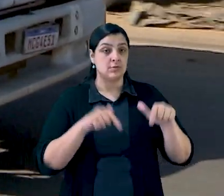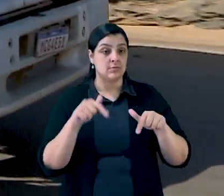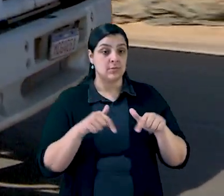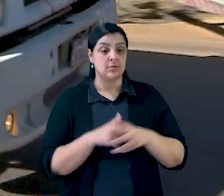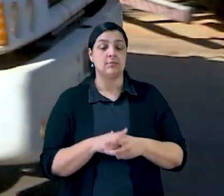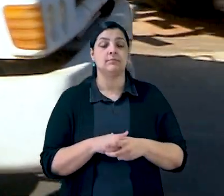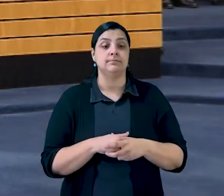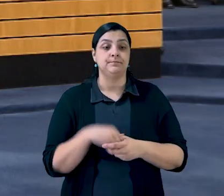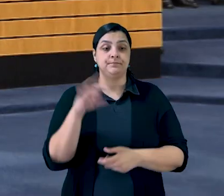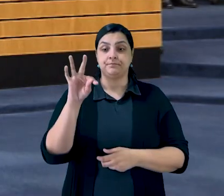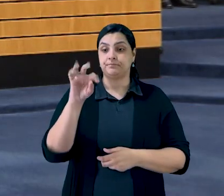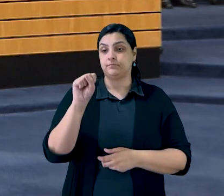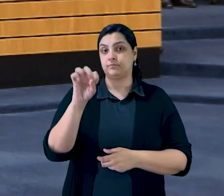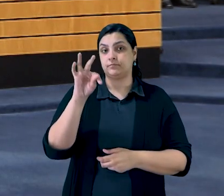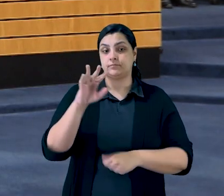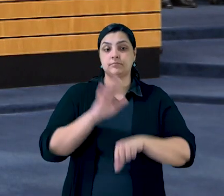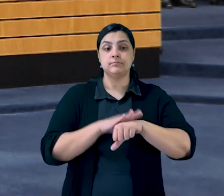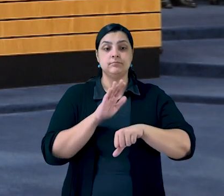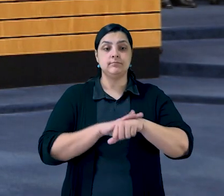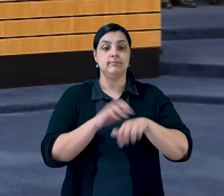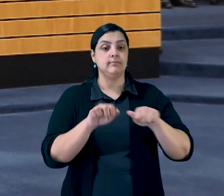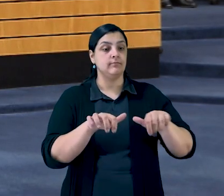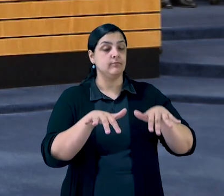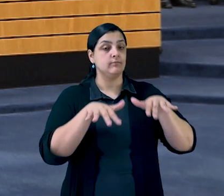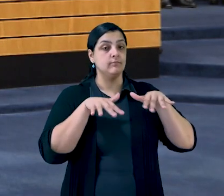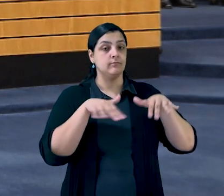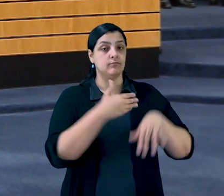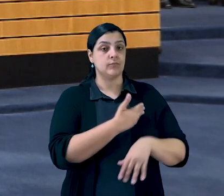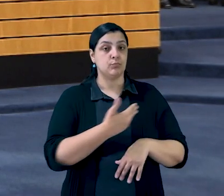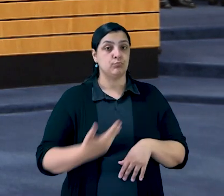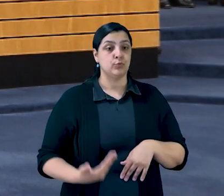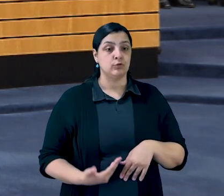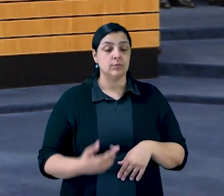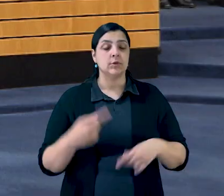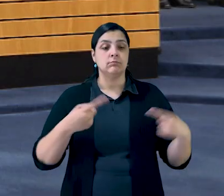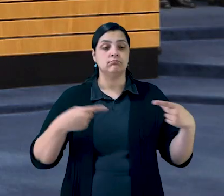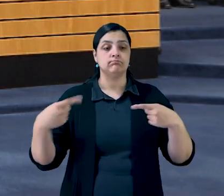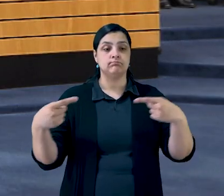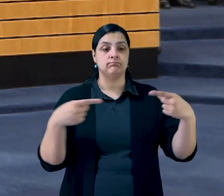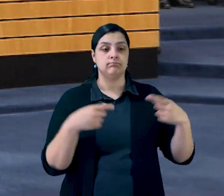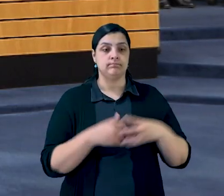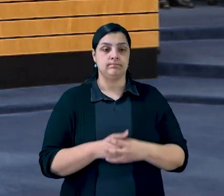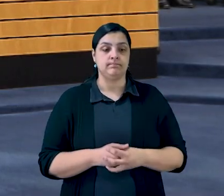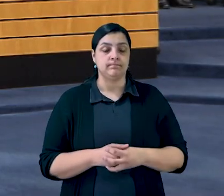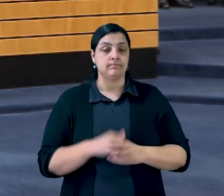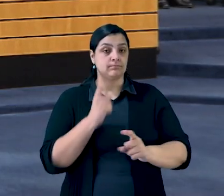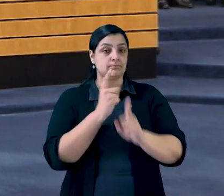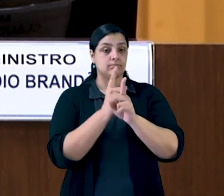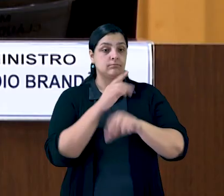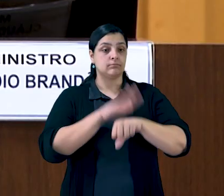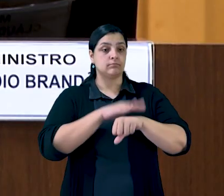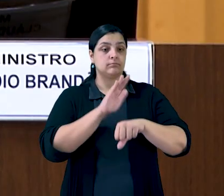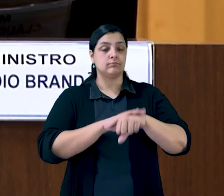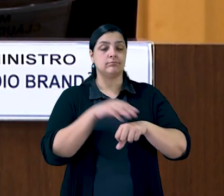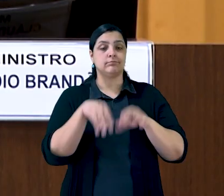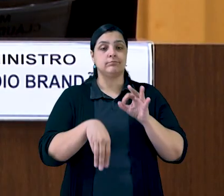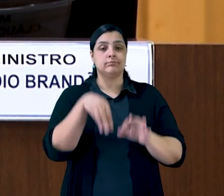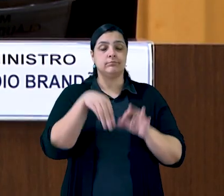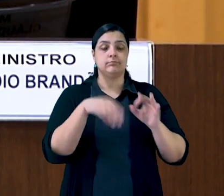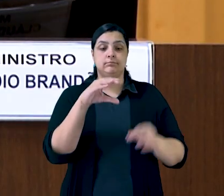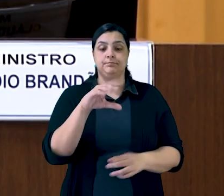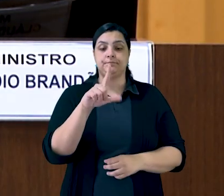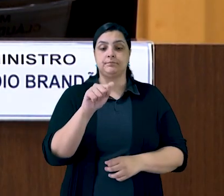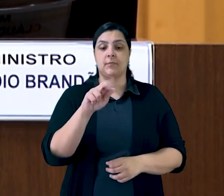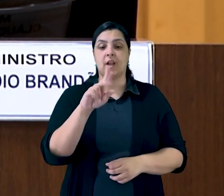de transporte, o Tribunal Superior do Trabalho realizou uma audiência pública sobre o tema. O encontro foi convocado